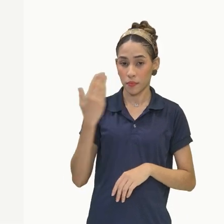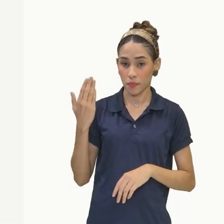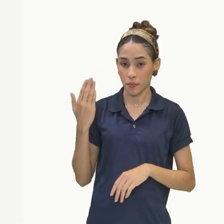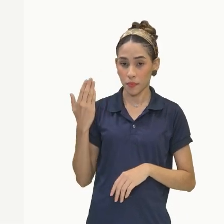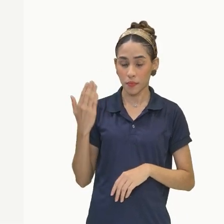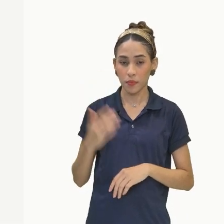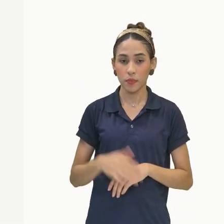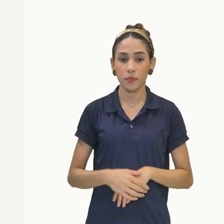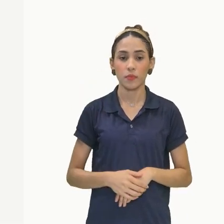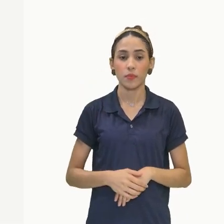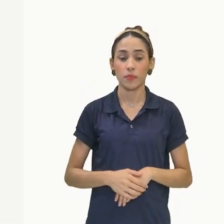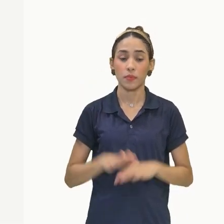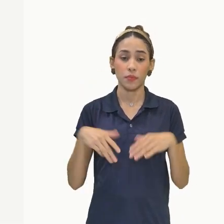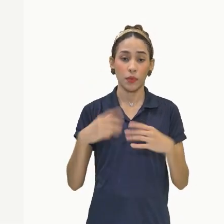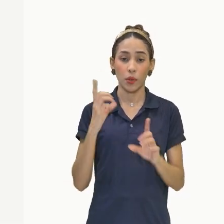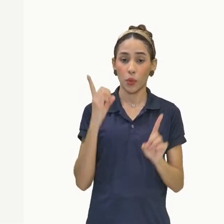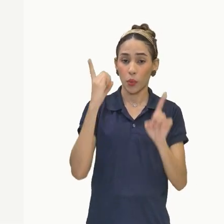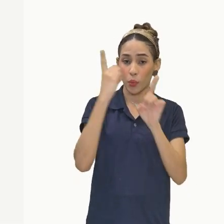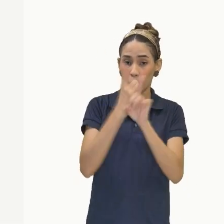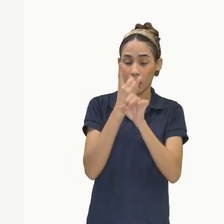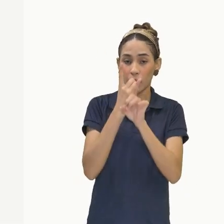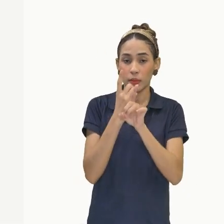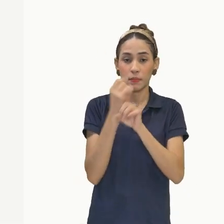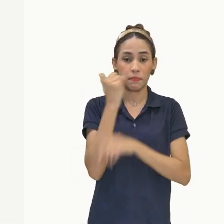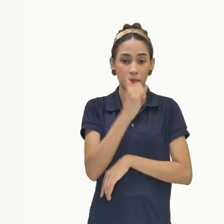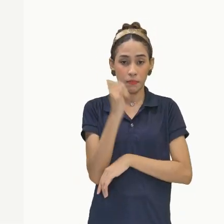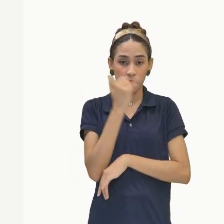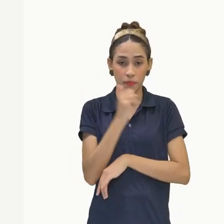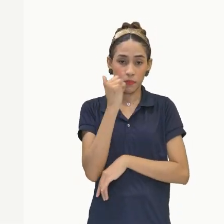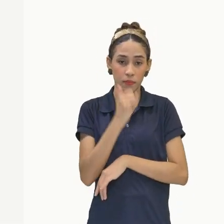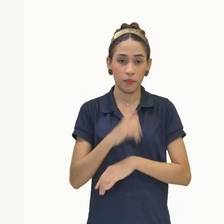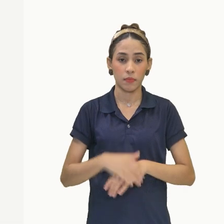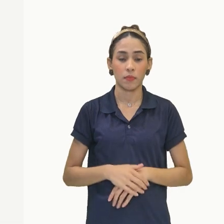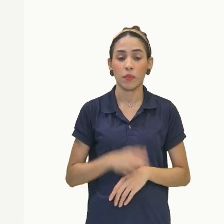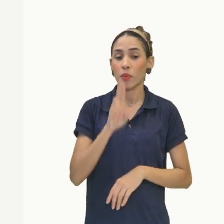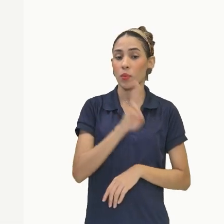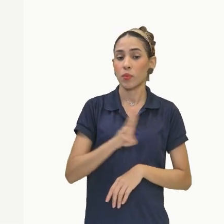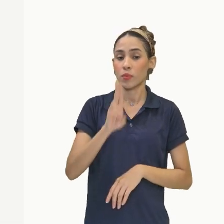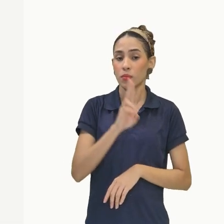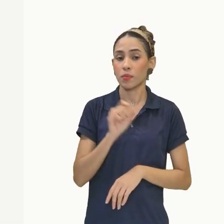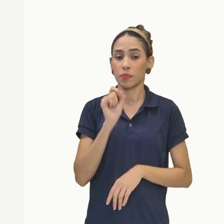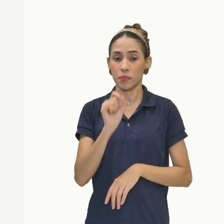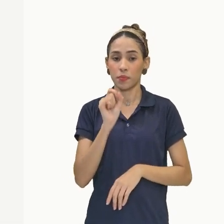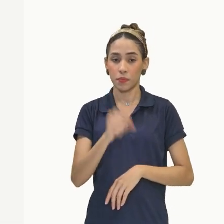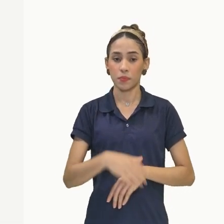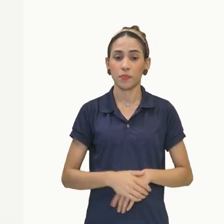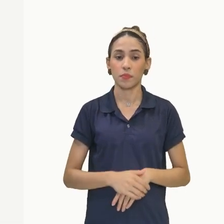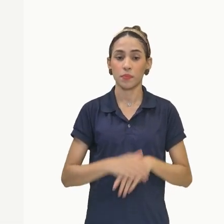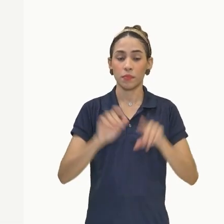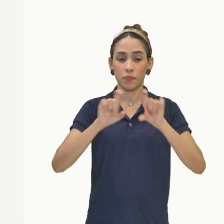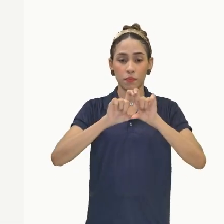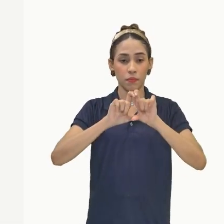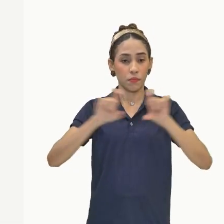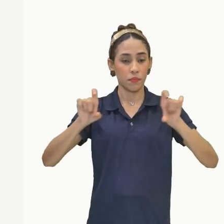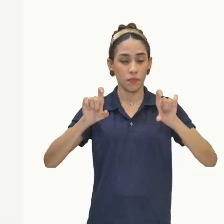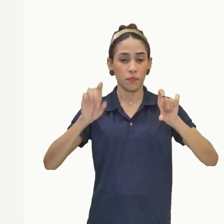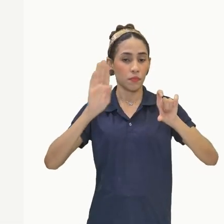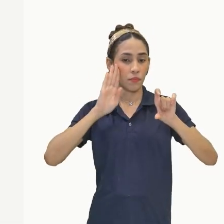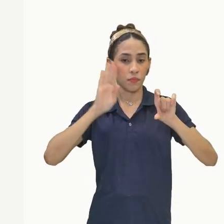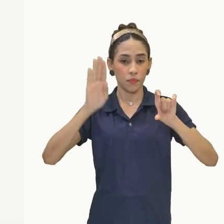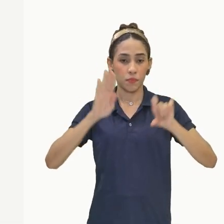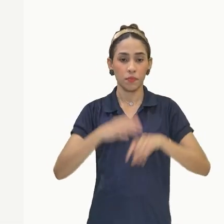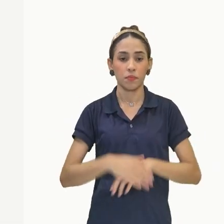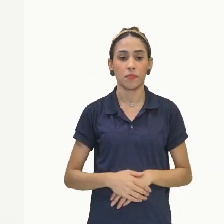do item A. Para encontrarmos a corrente elétrica, utilizamos a expressão da potência total do